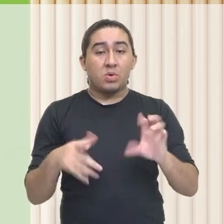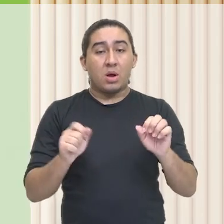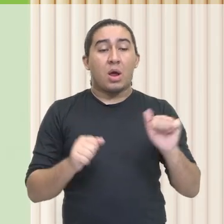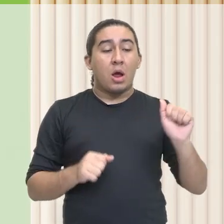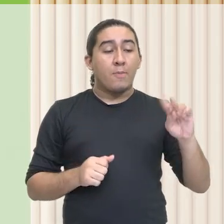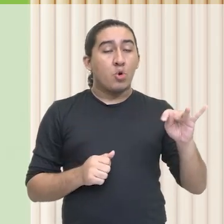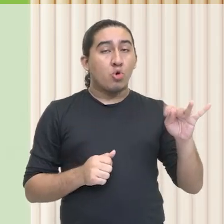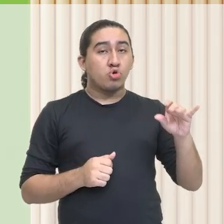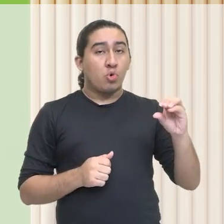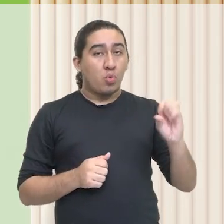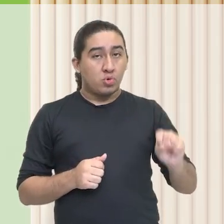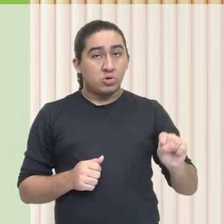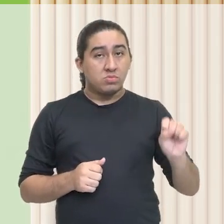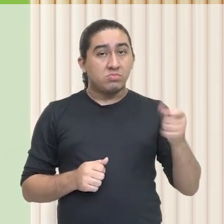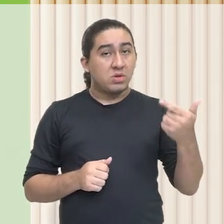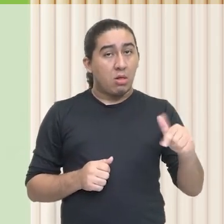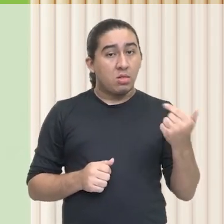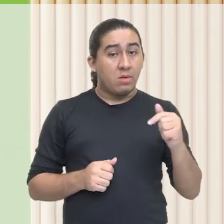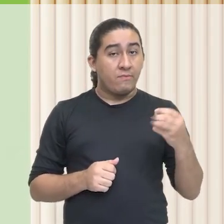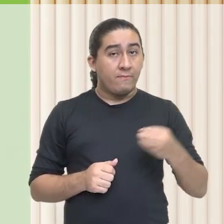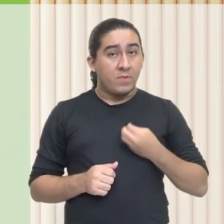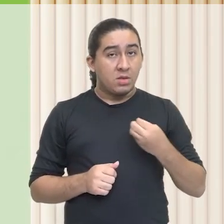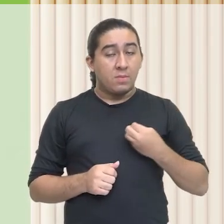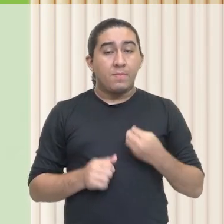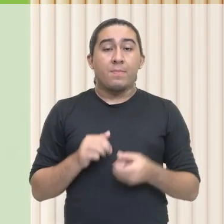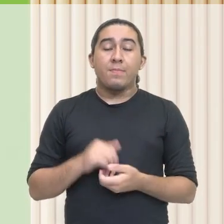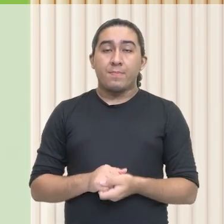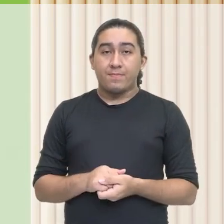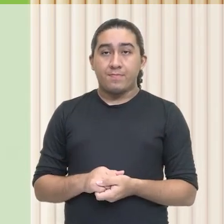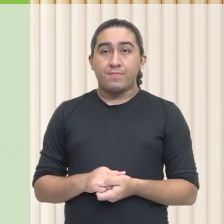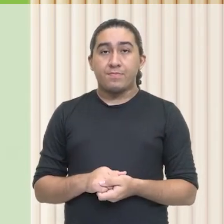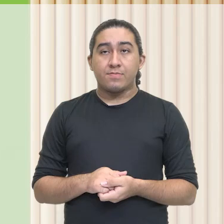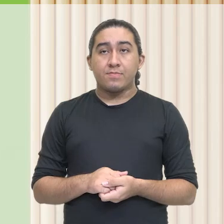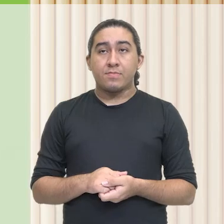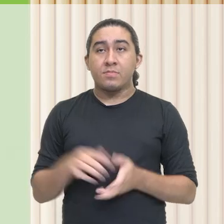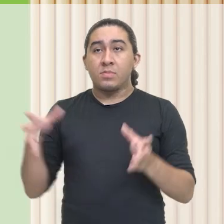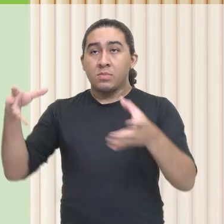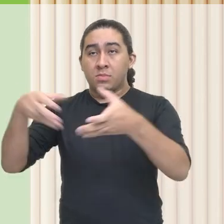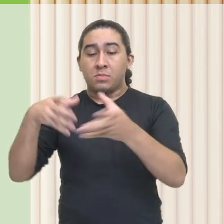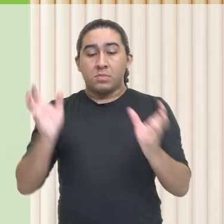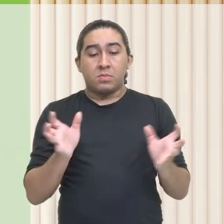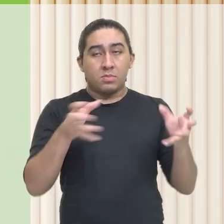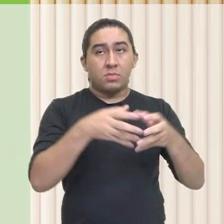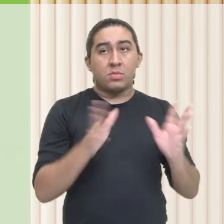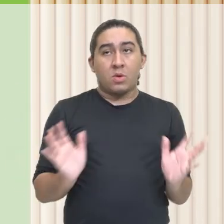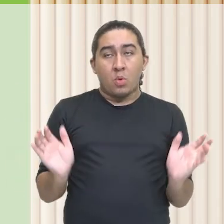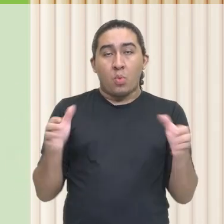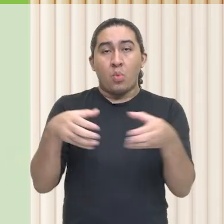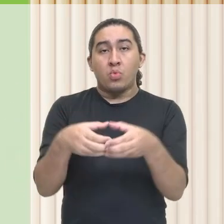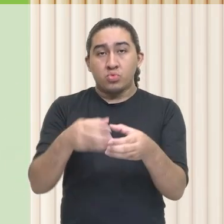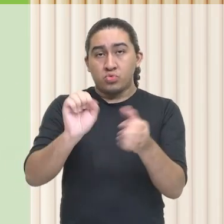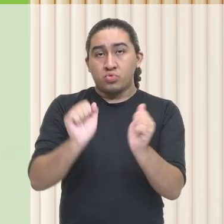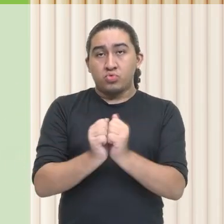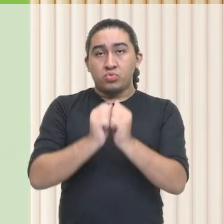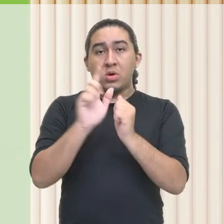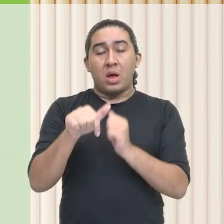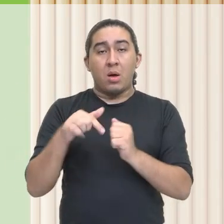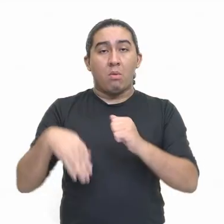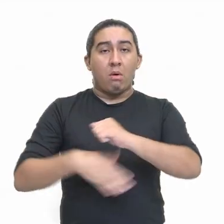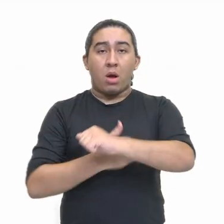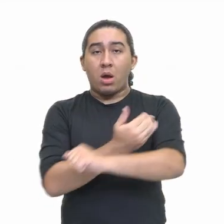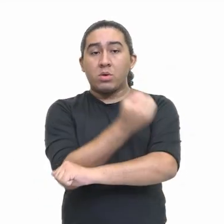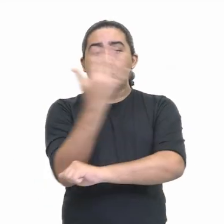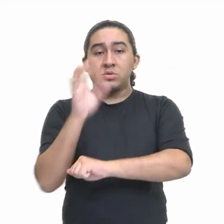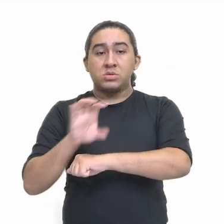abióticos este de conjunto né são formados formam os ecossistemas Tá então